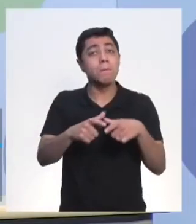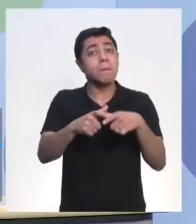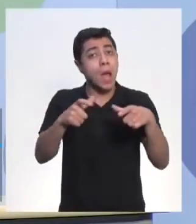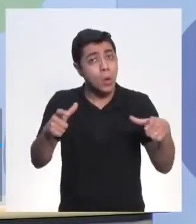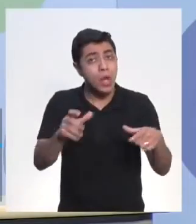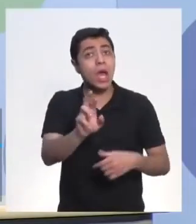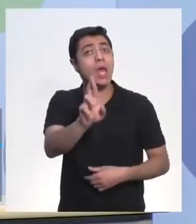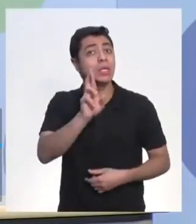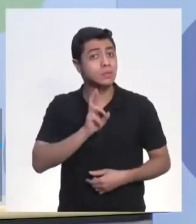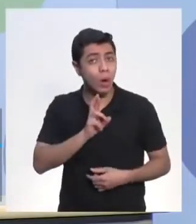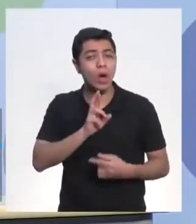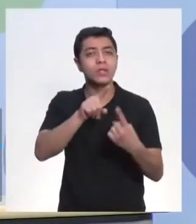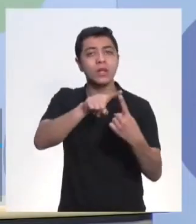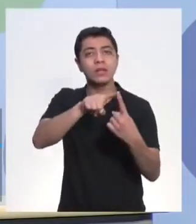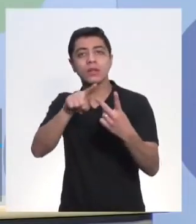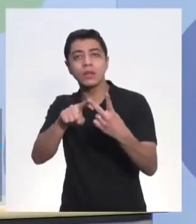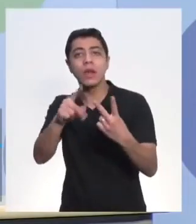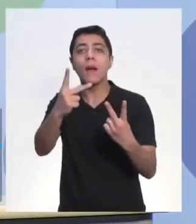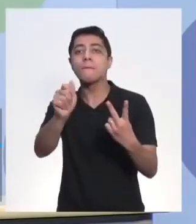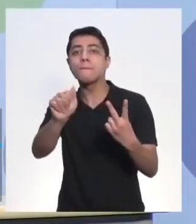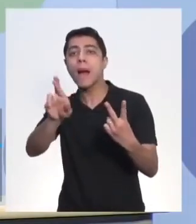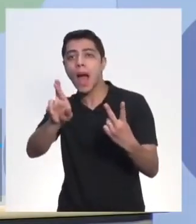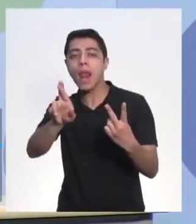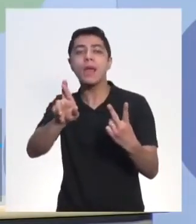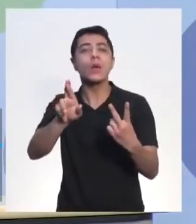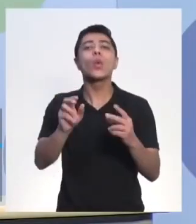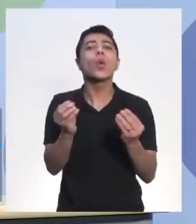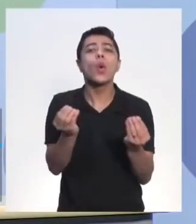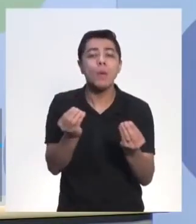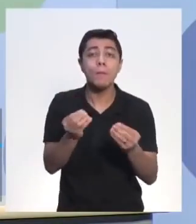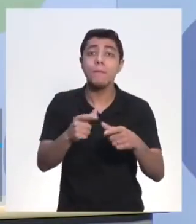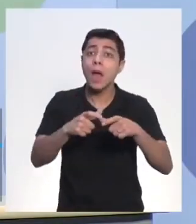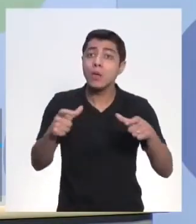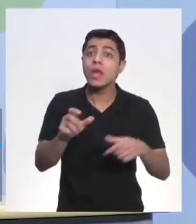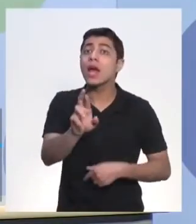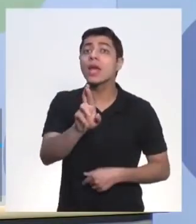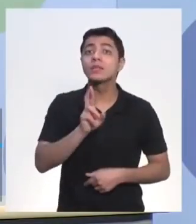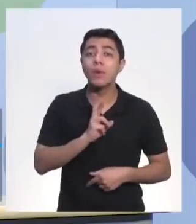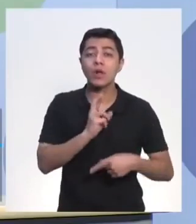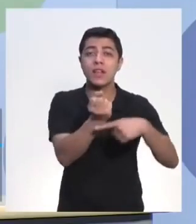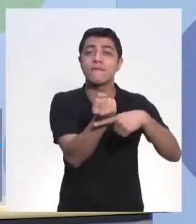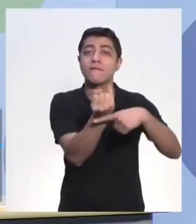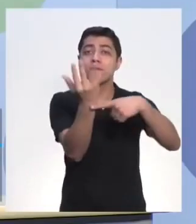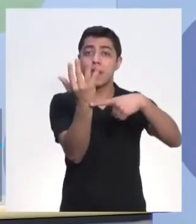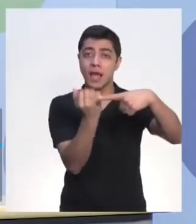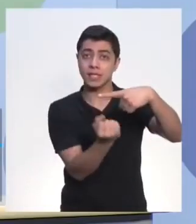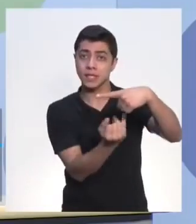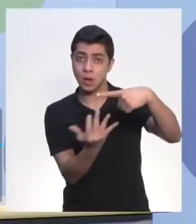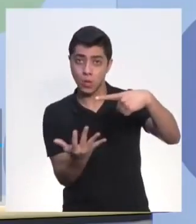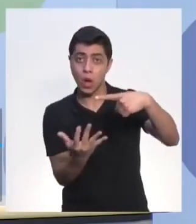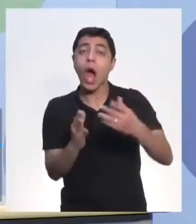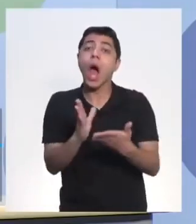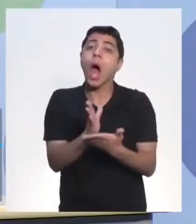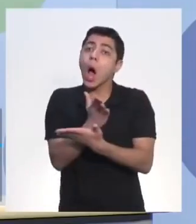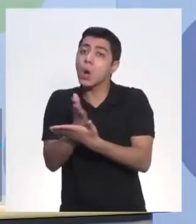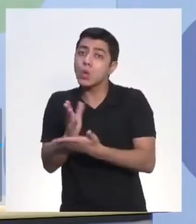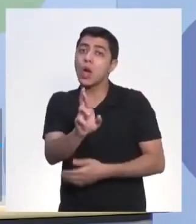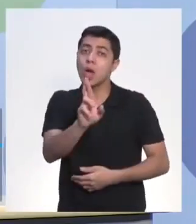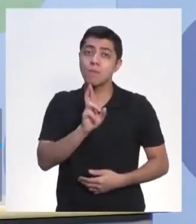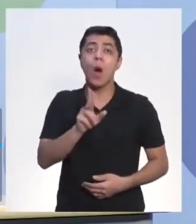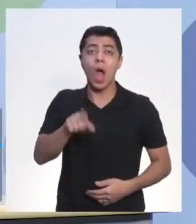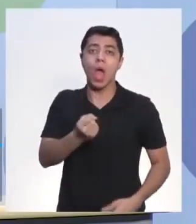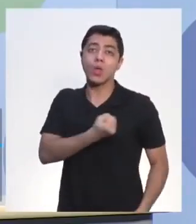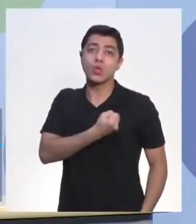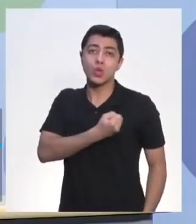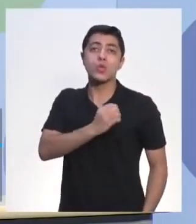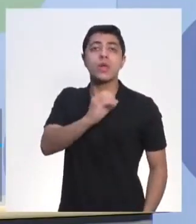ordenados. A grande maioria na forma de fração e alguns na forma de número decimal. Muito bem, entre todo mundo